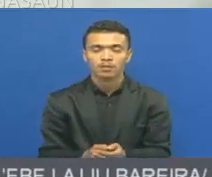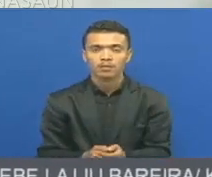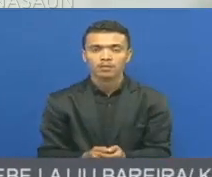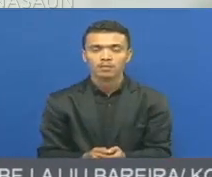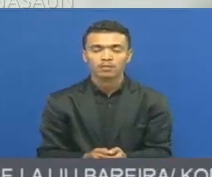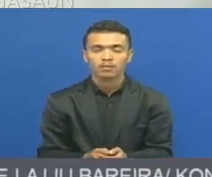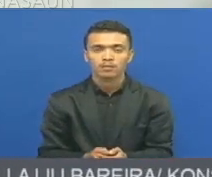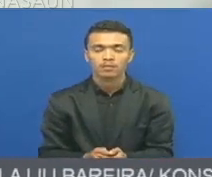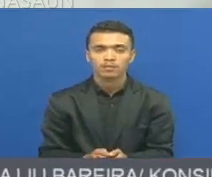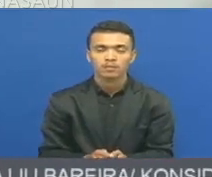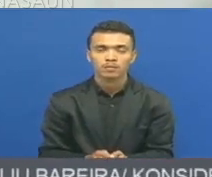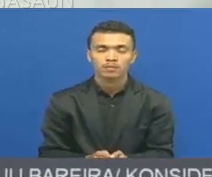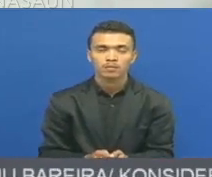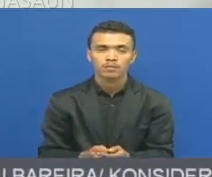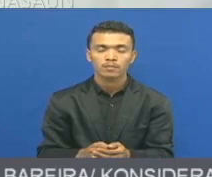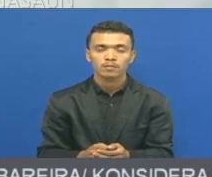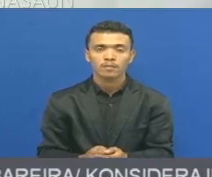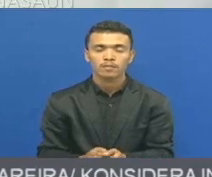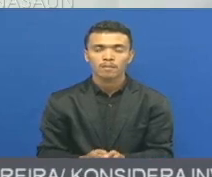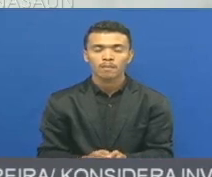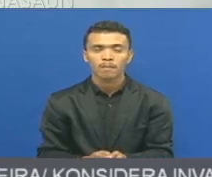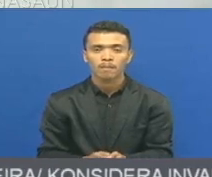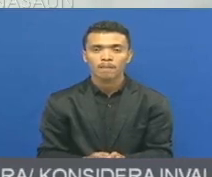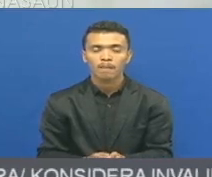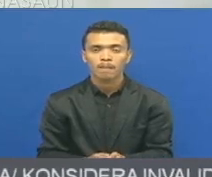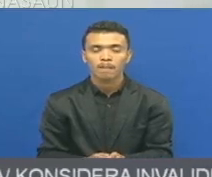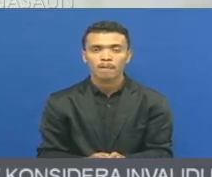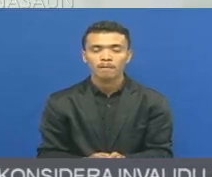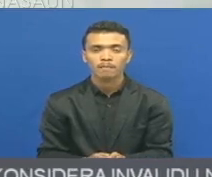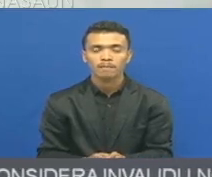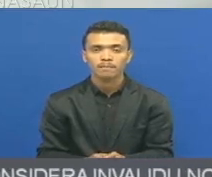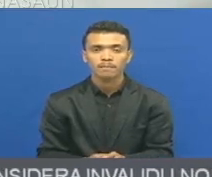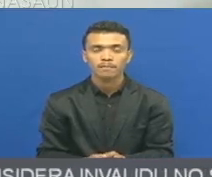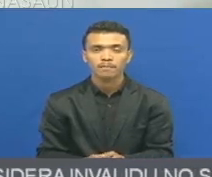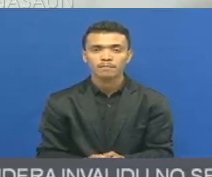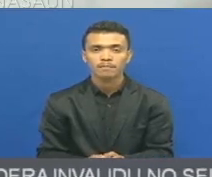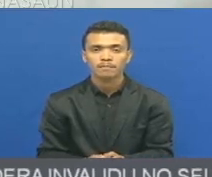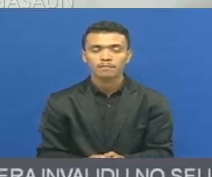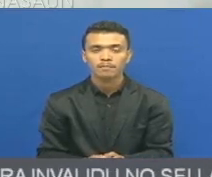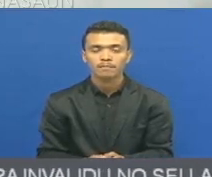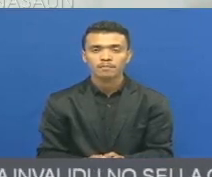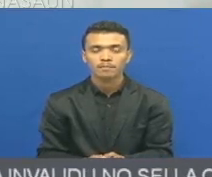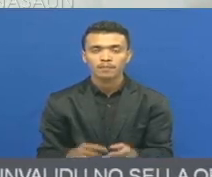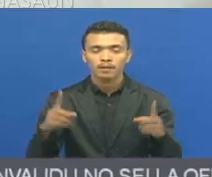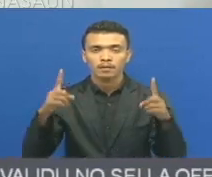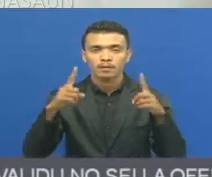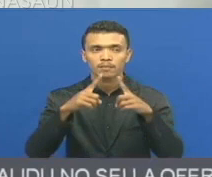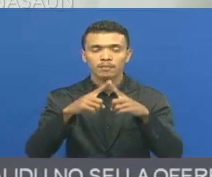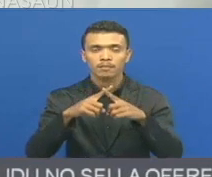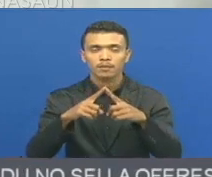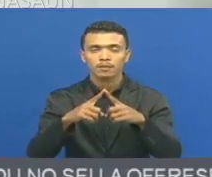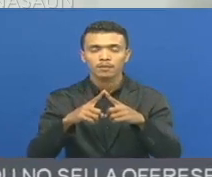ser minha educação, e isso vai ter essa base, como numerosa base. Depois, equivalência vai ter a